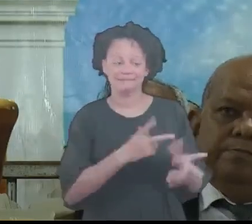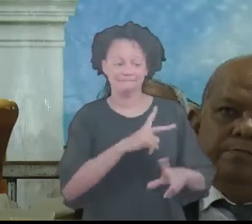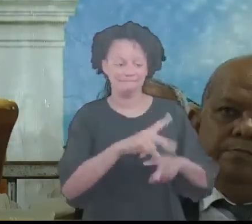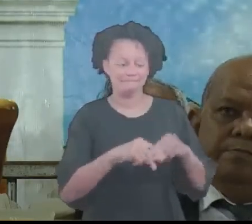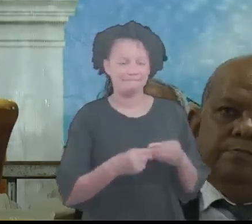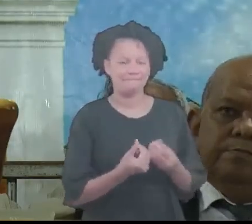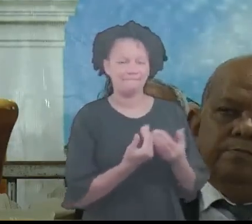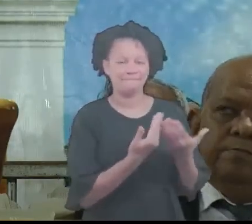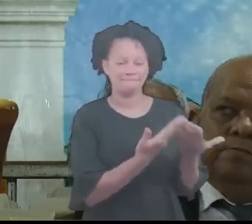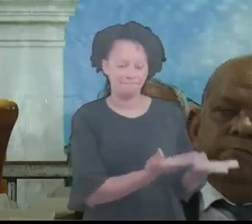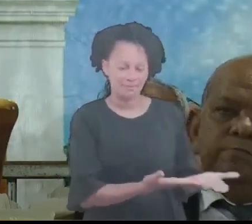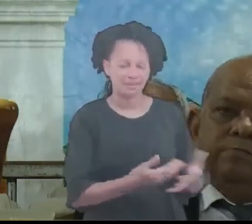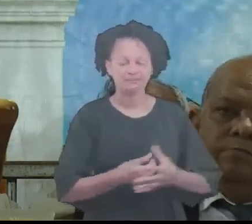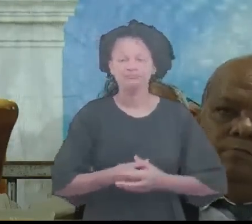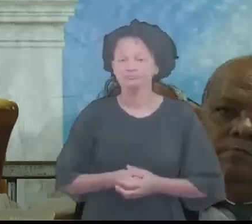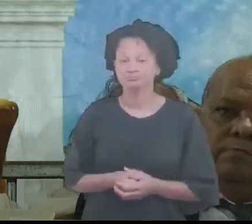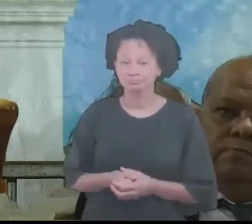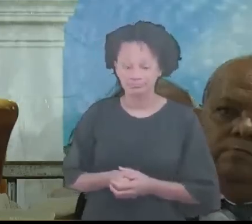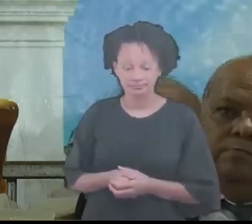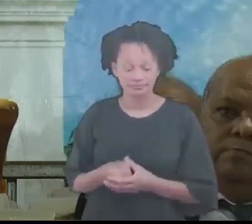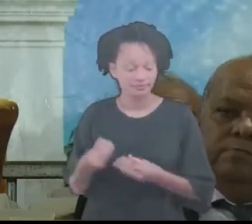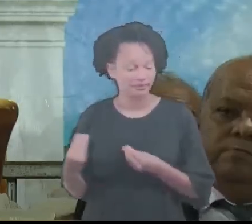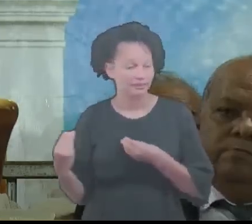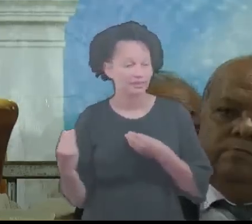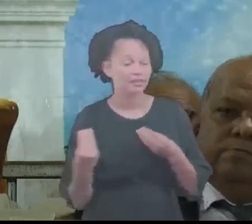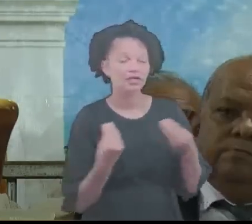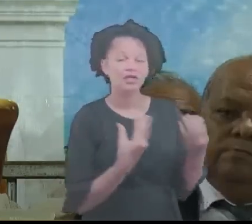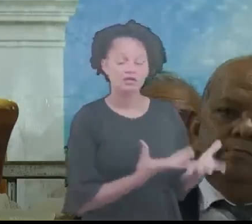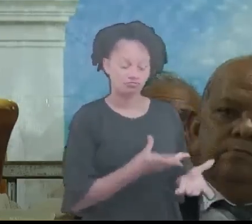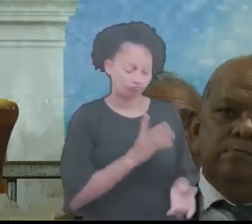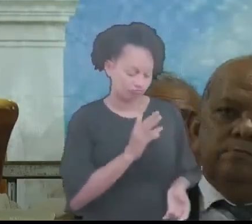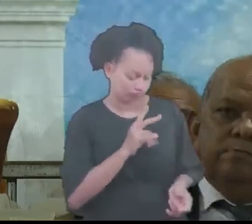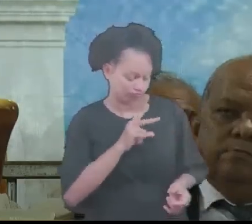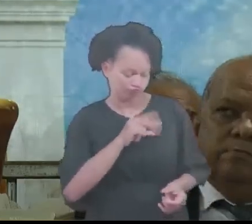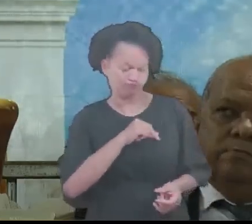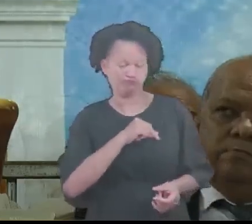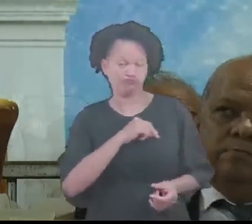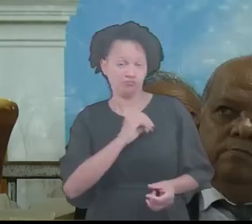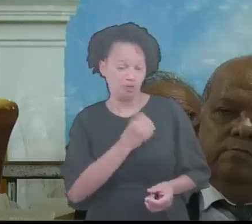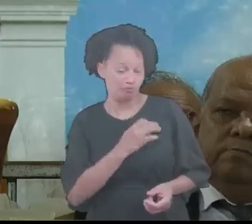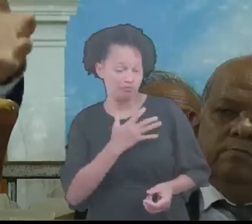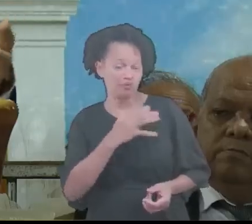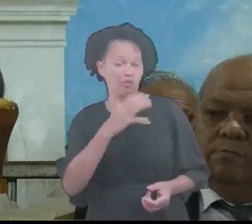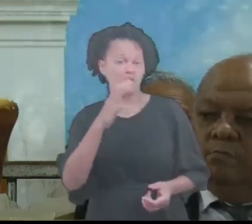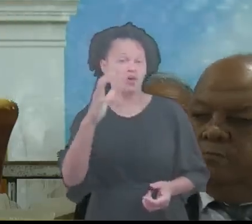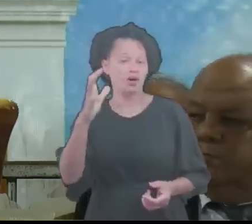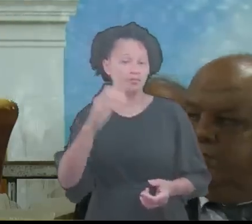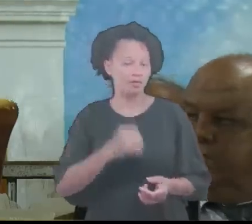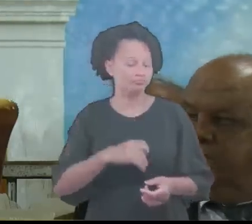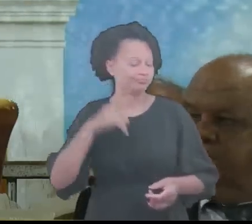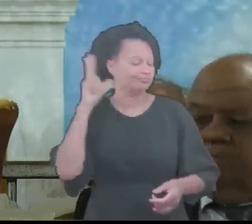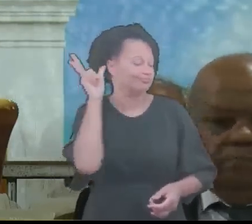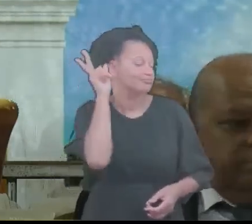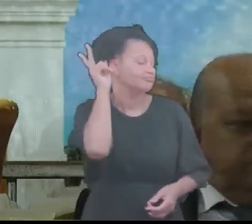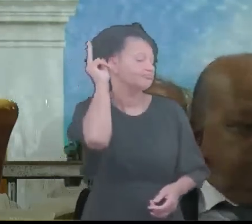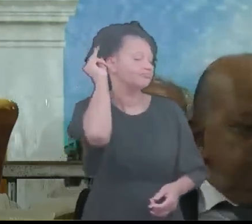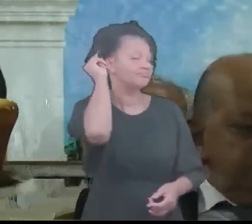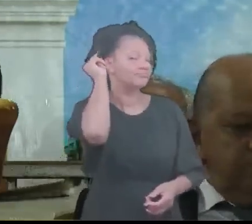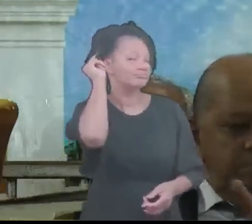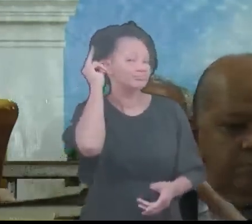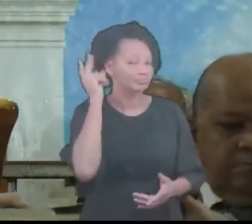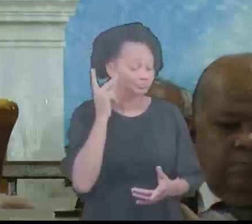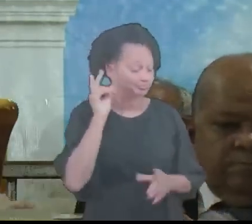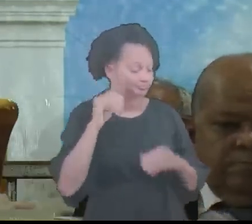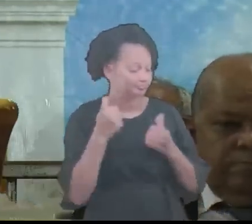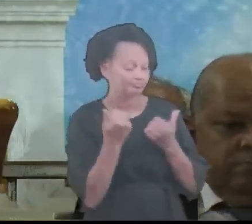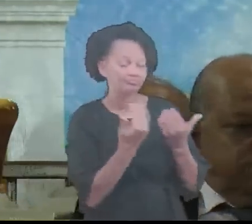um pendente, ele traz um broche, ele traz um prendedor de cabelo. E